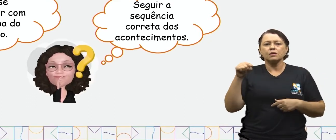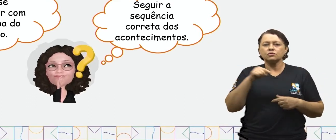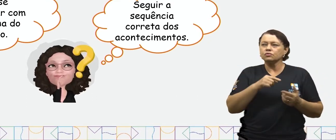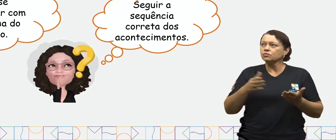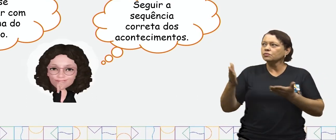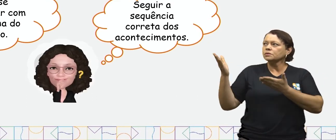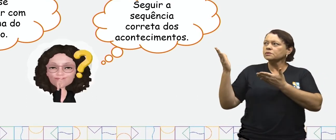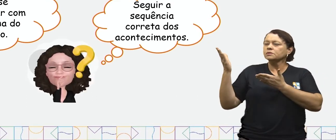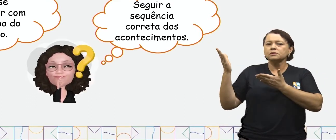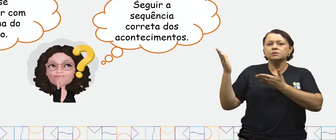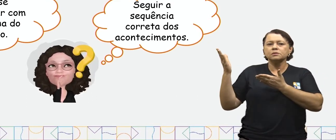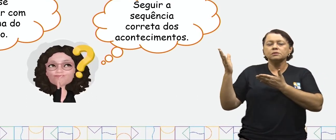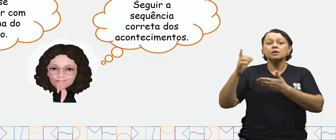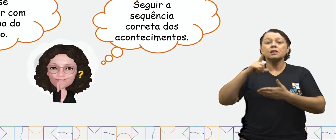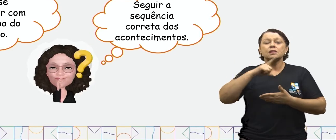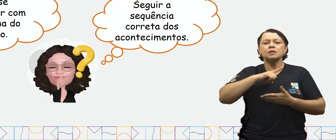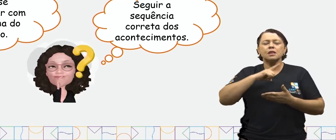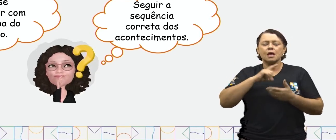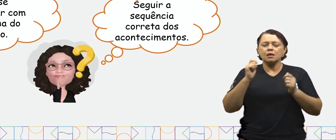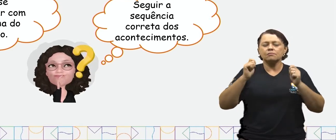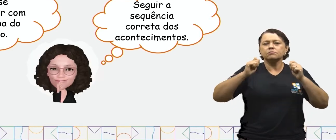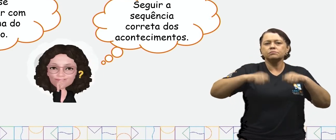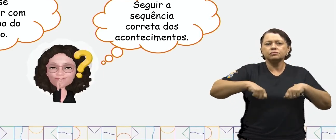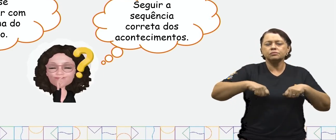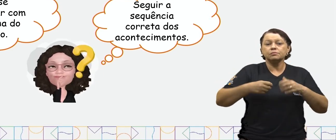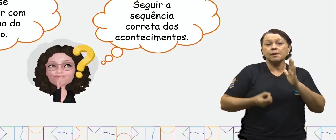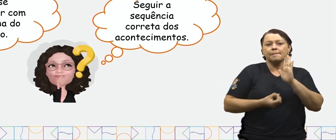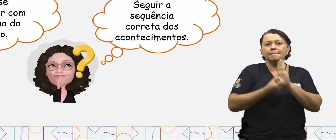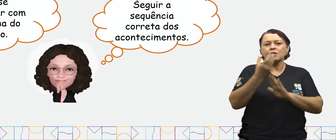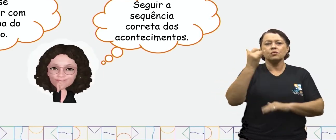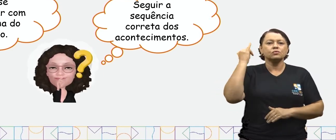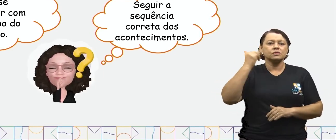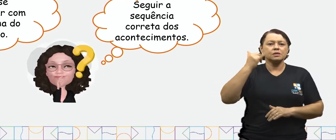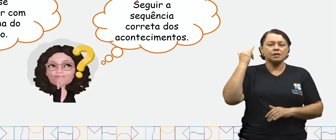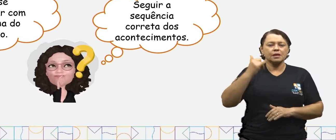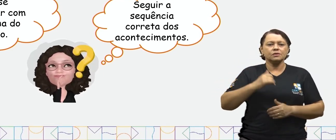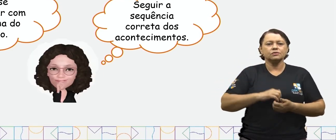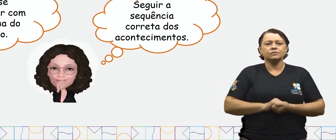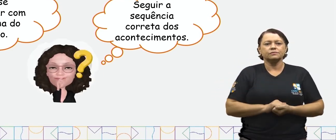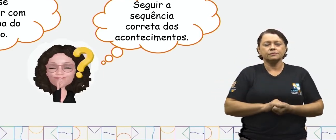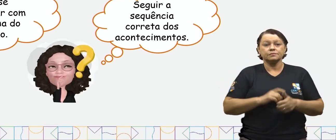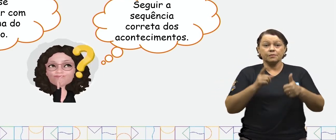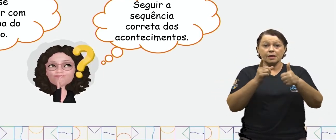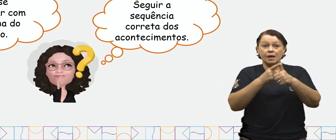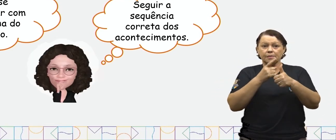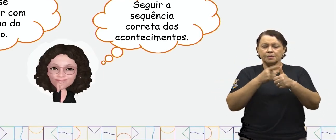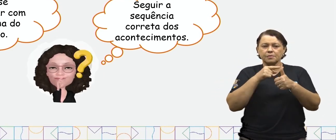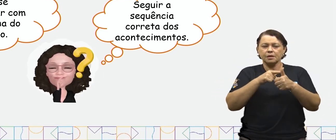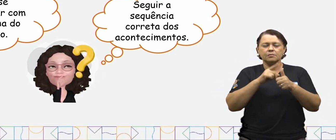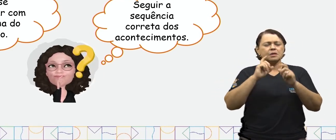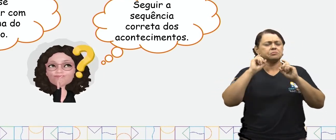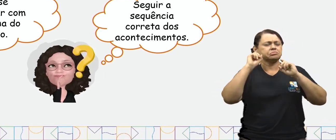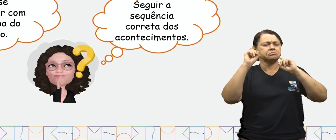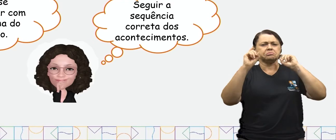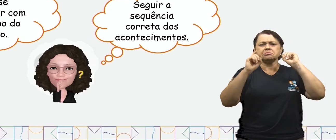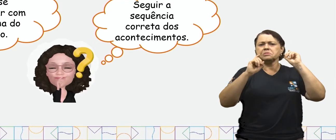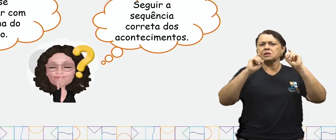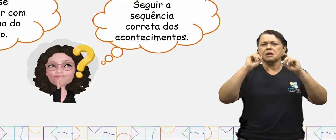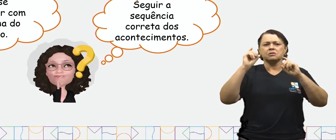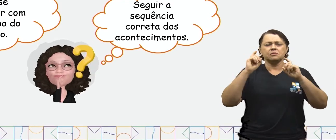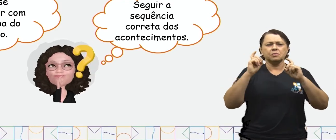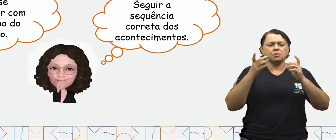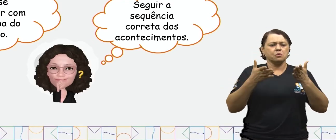das opções abaixo indica uma ação necessária para a produção de narrativas? A primeira opção